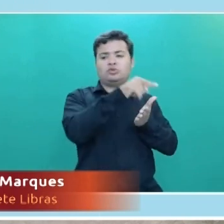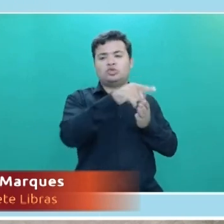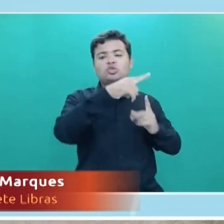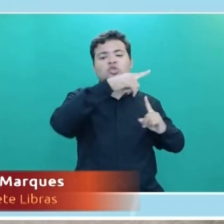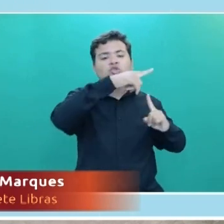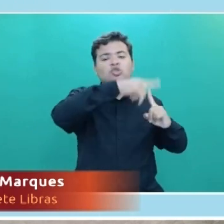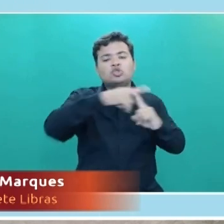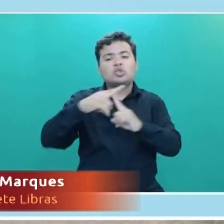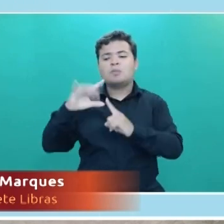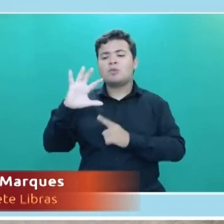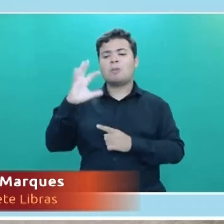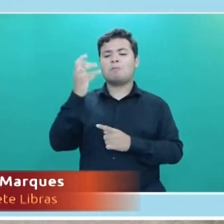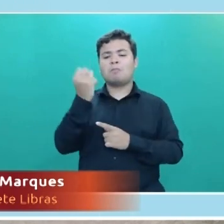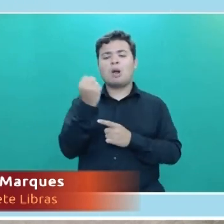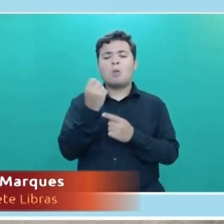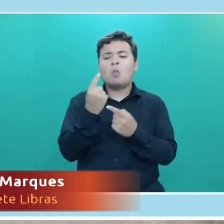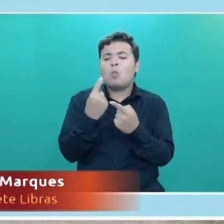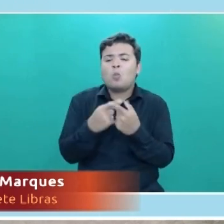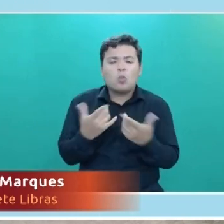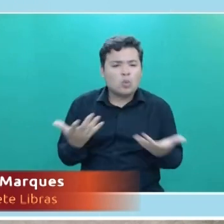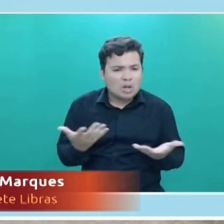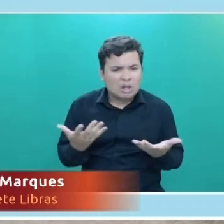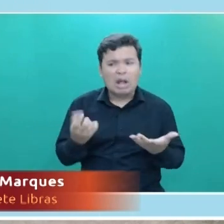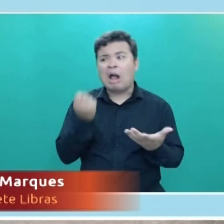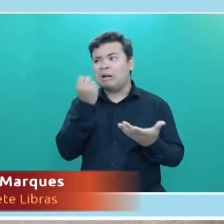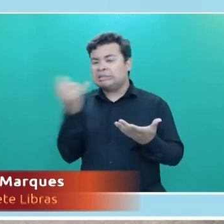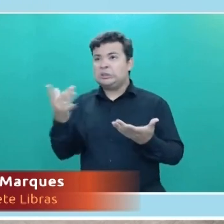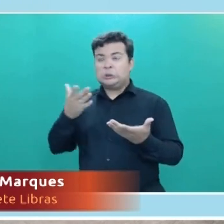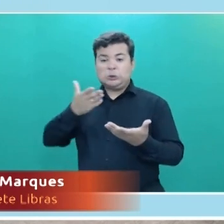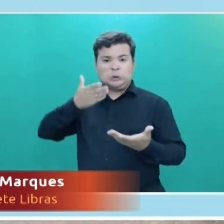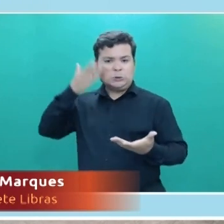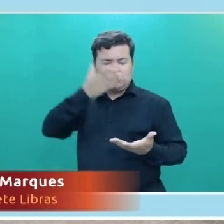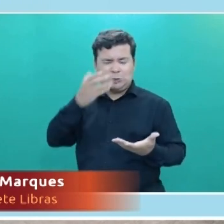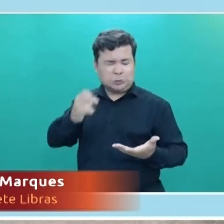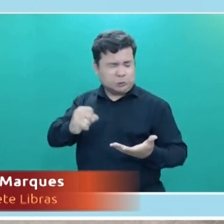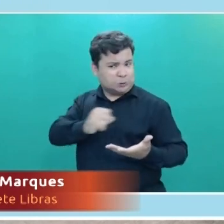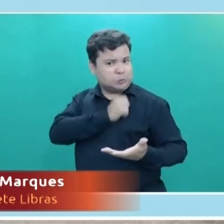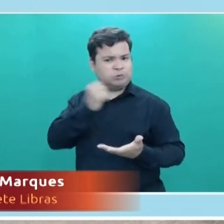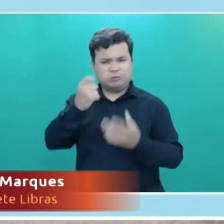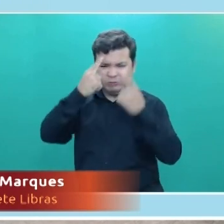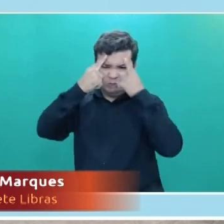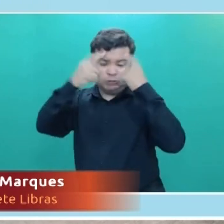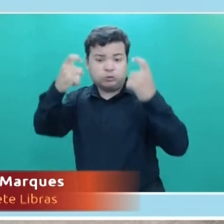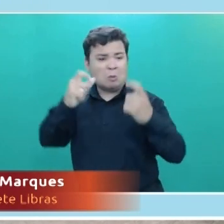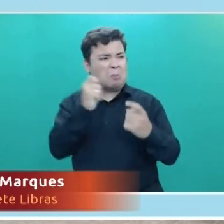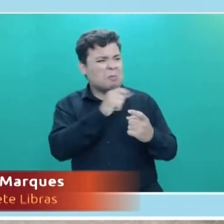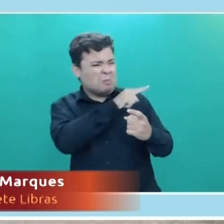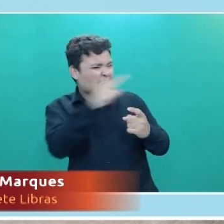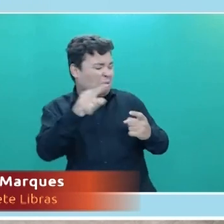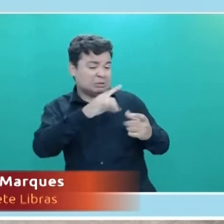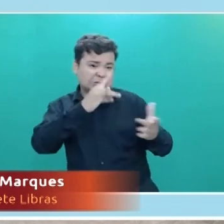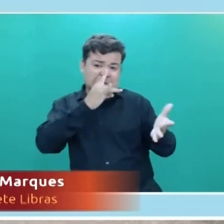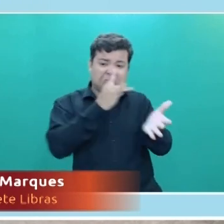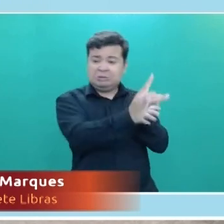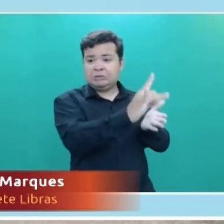de masculinidades, com esse discurso violento, com essa aversão ao feminino e às